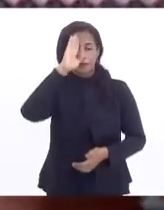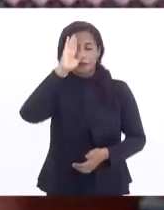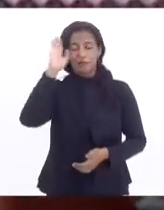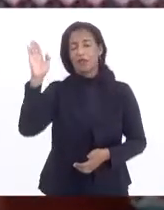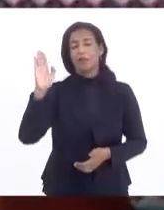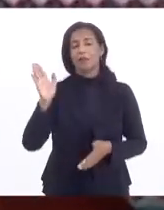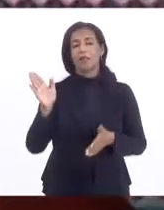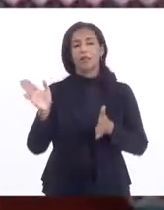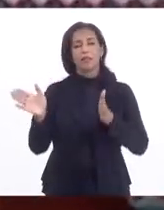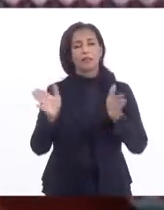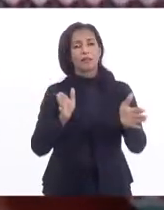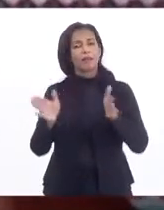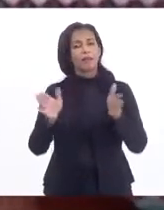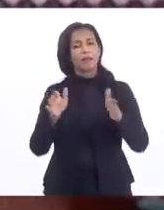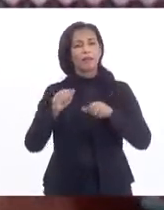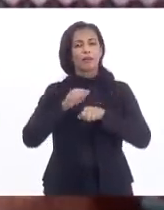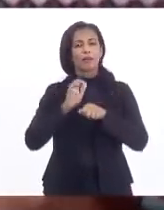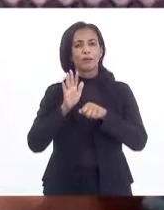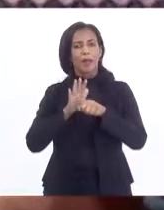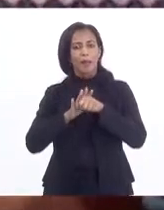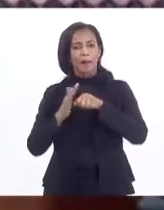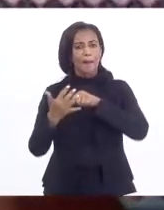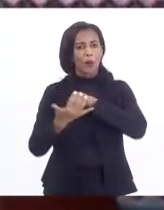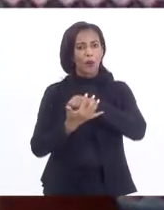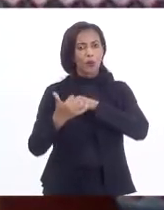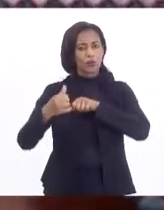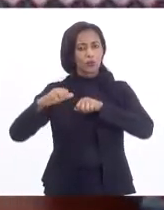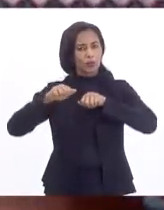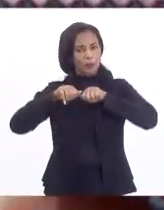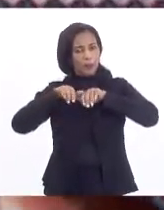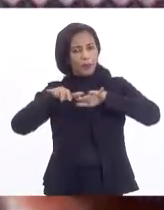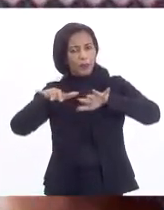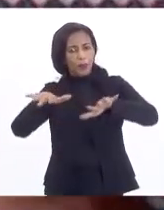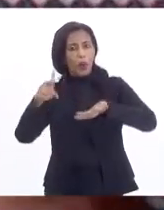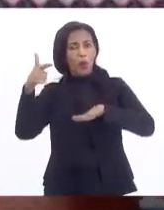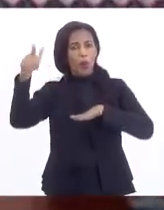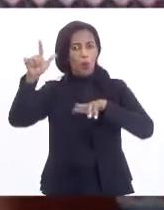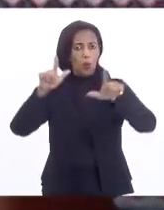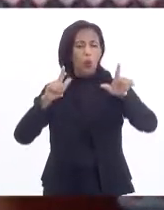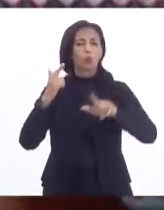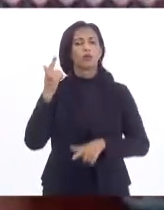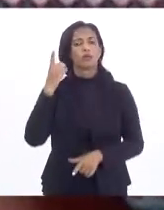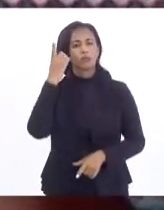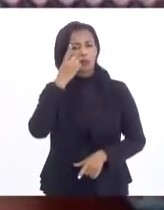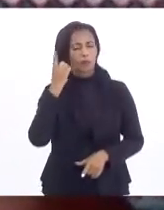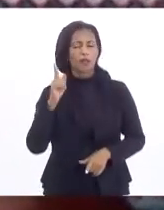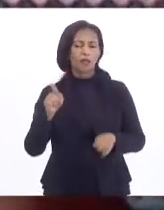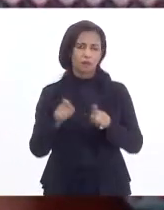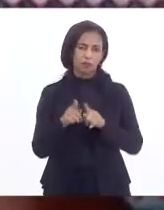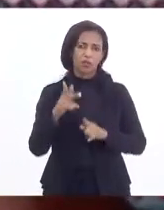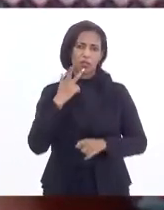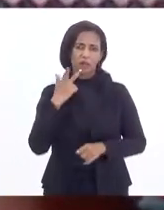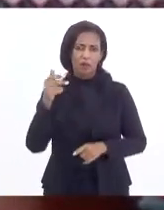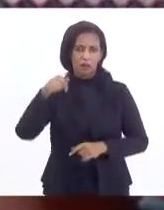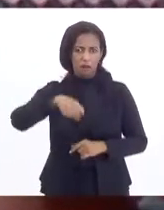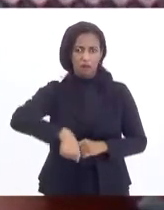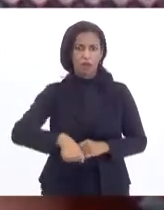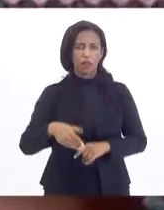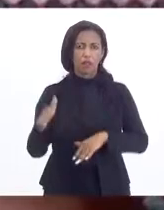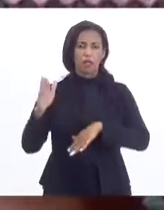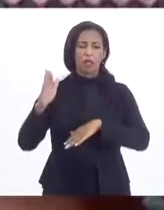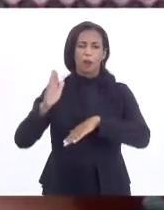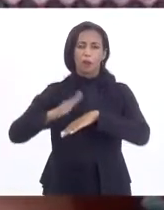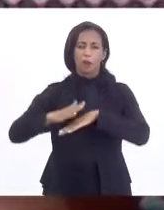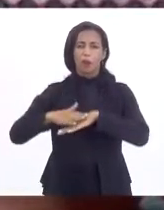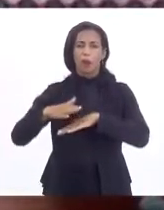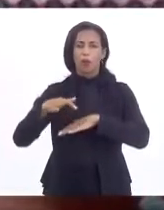nesse período de pandemia. Já mencionei aqui, outras deputadas também já mencionaram aqui, o próprio